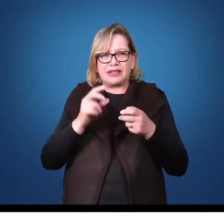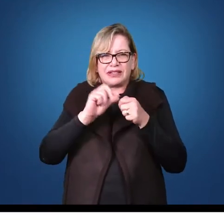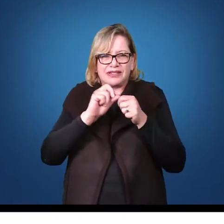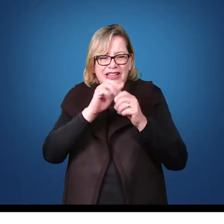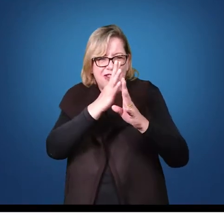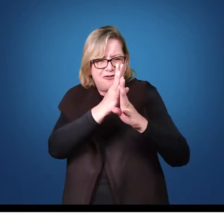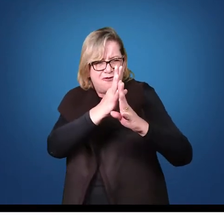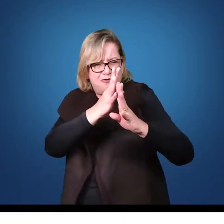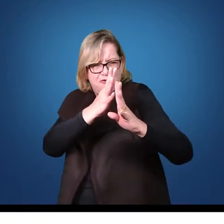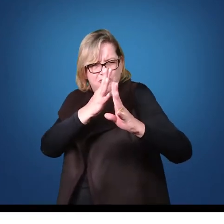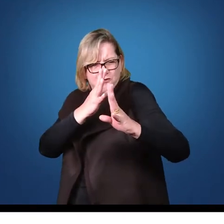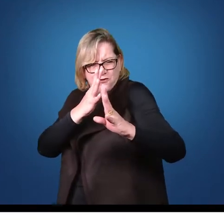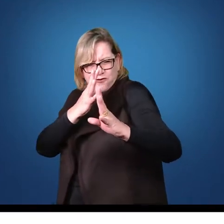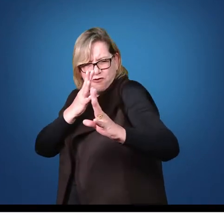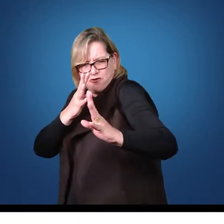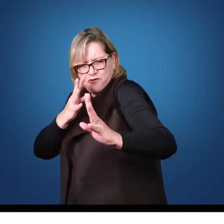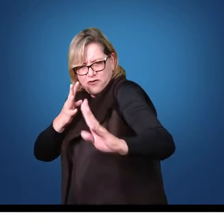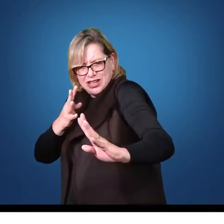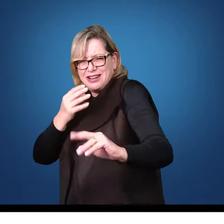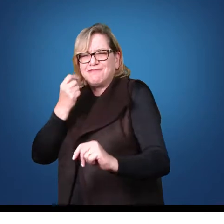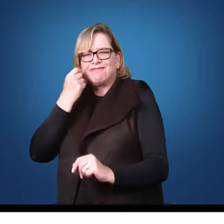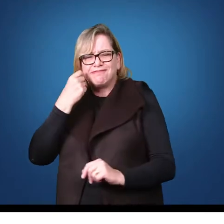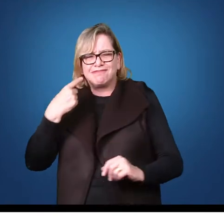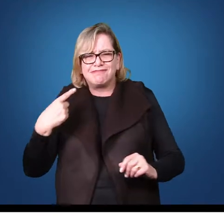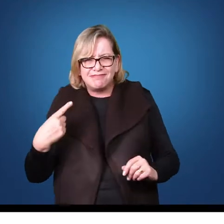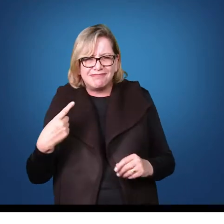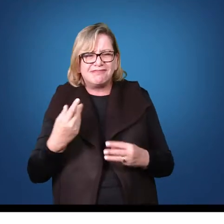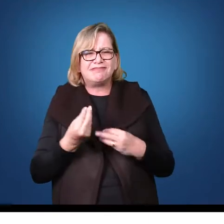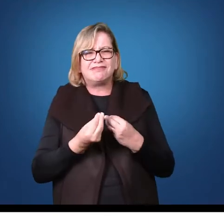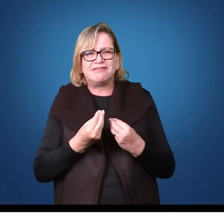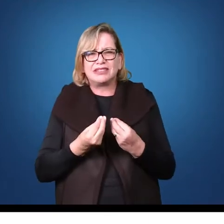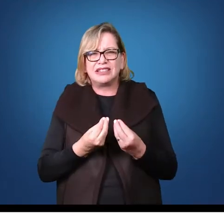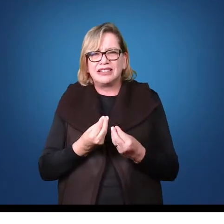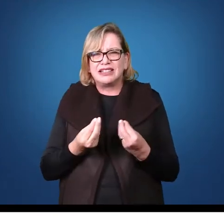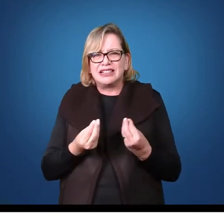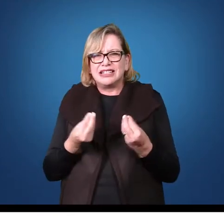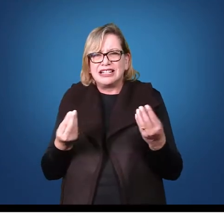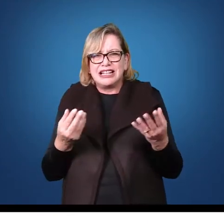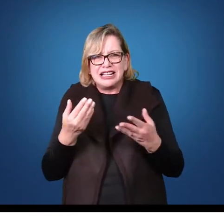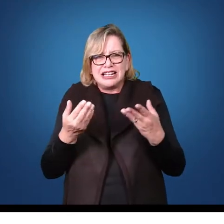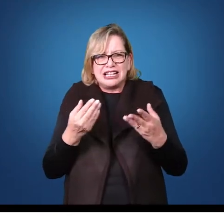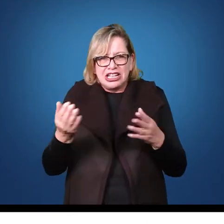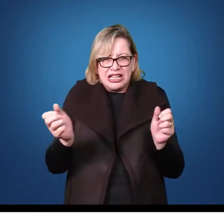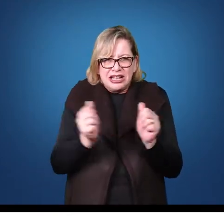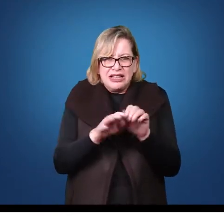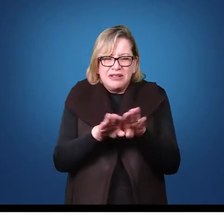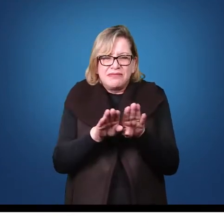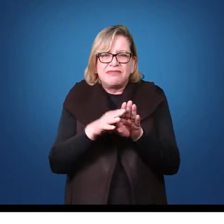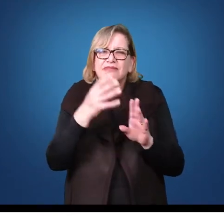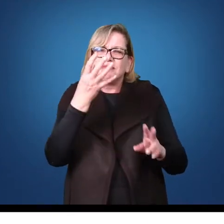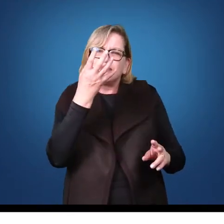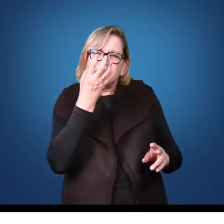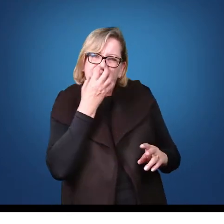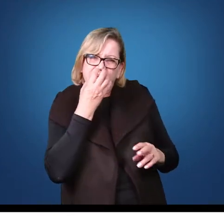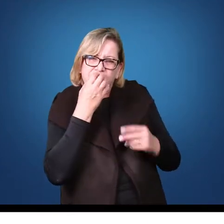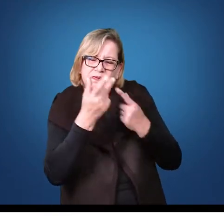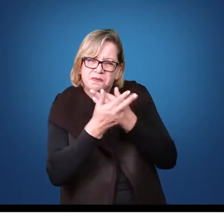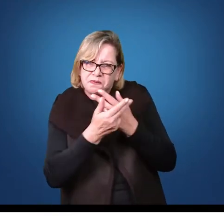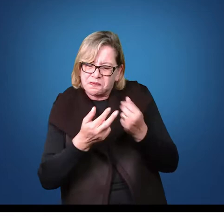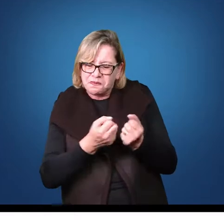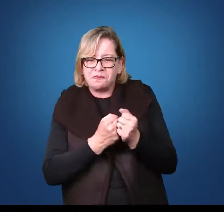Façam uma fila pra cá dos gatinhos, por favor. Venha. Venha, cachorrada. Vai lá, cachorro. Vai